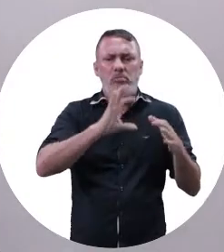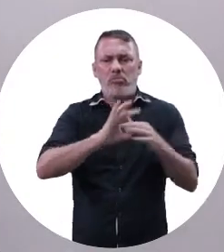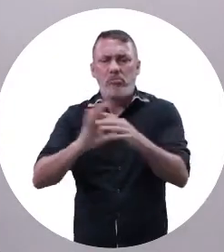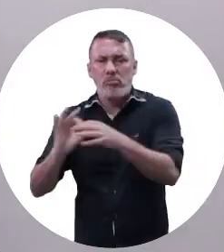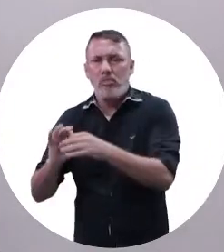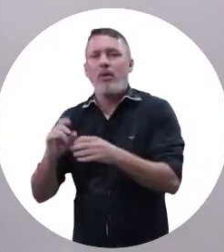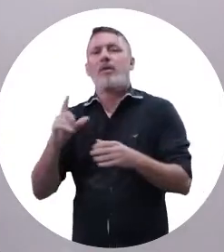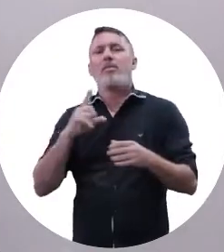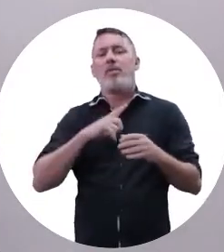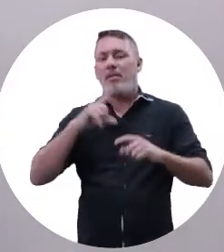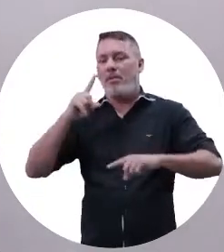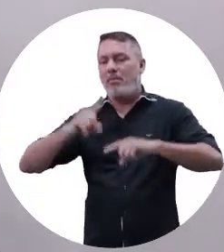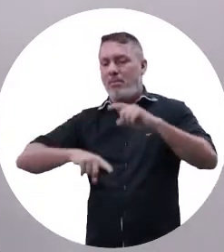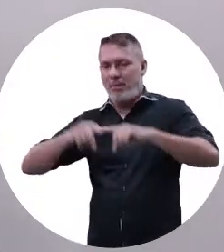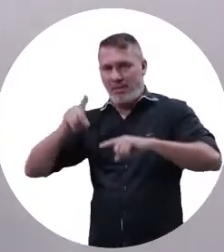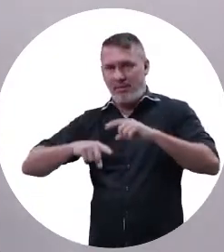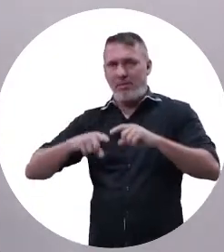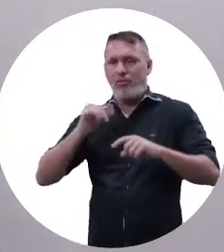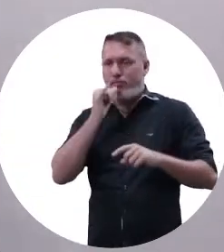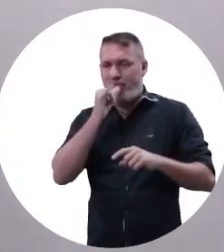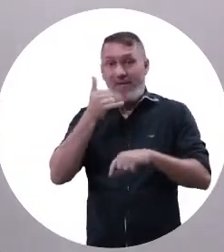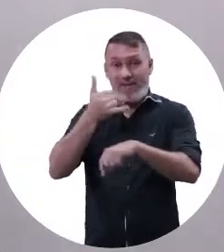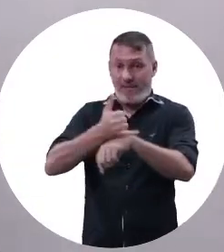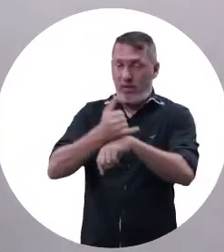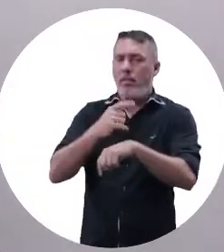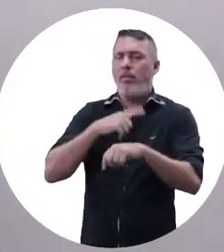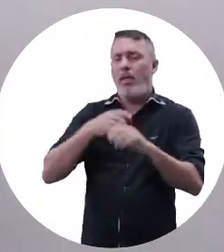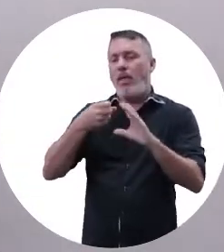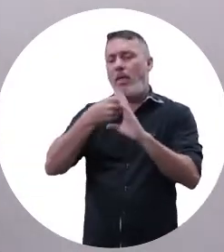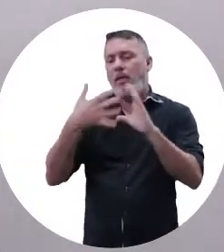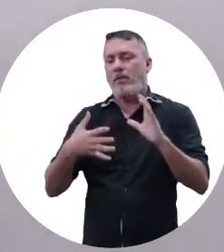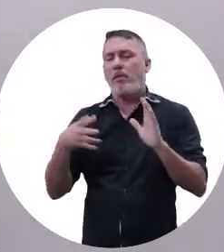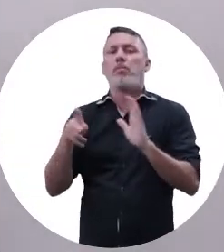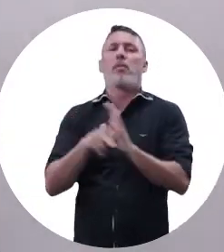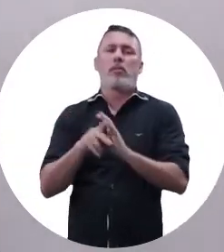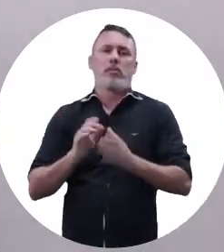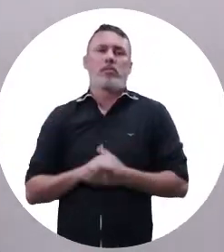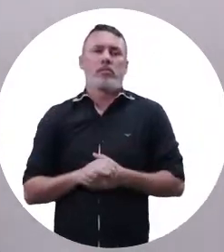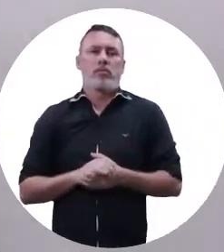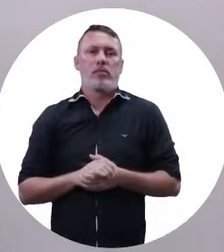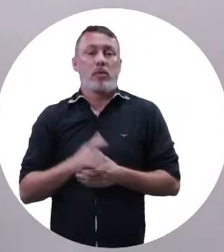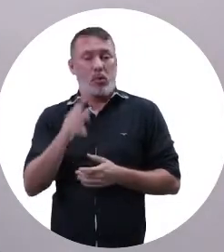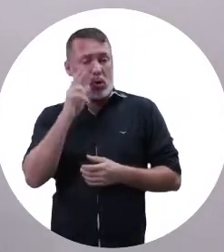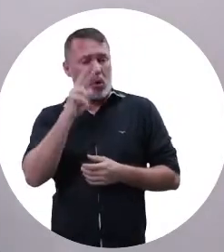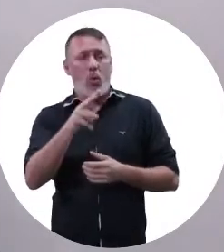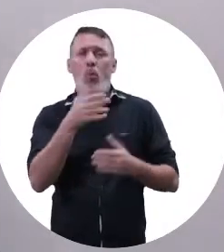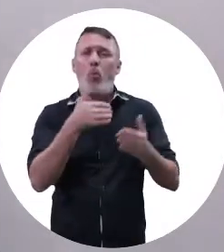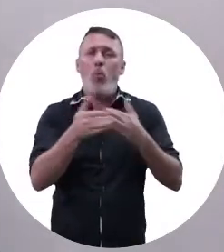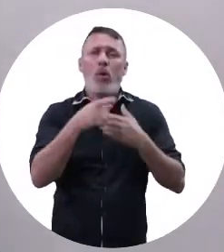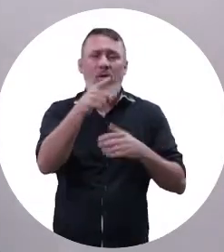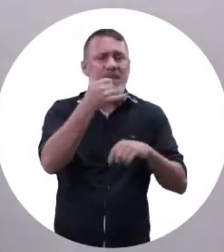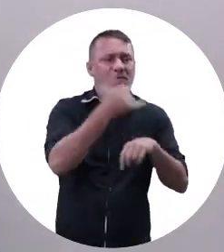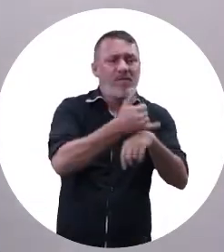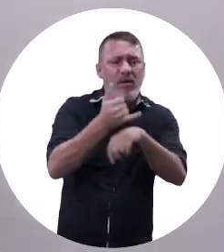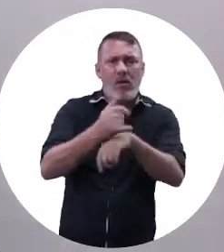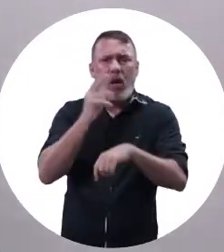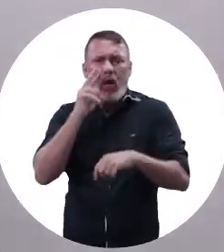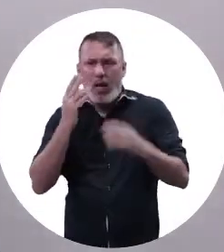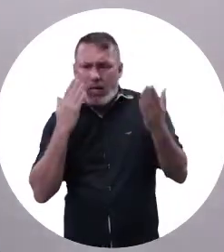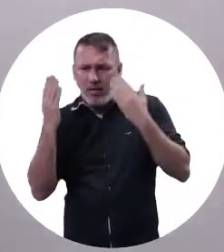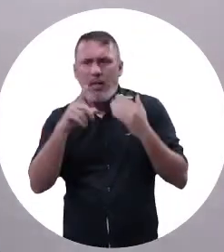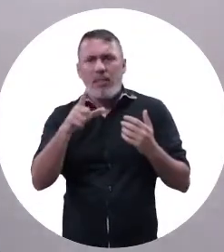as substâncias metálicas têm as seguintes características. São brilhantes. Qualquer metal que você